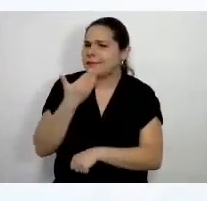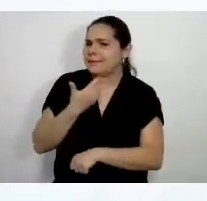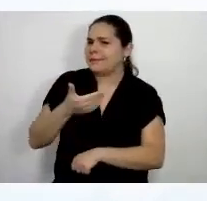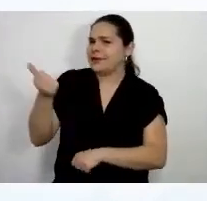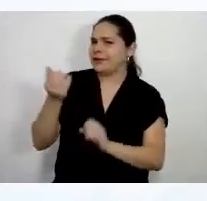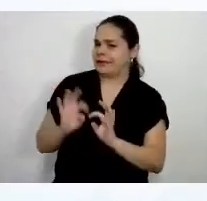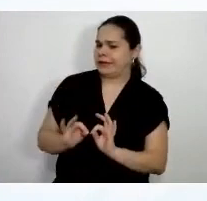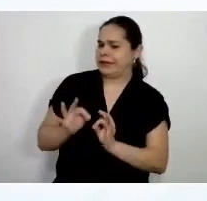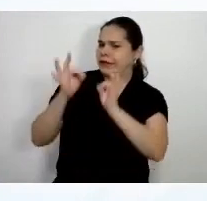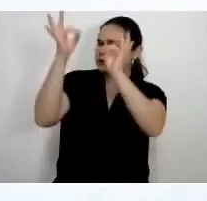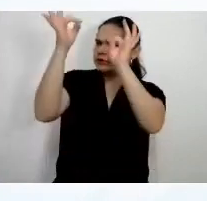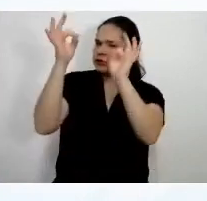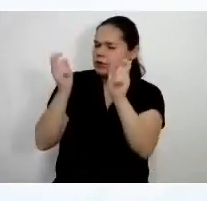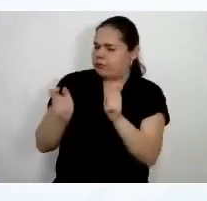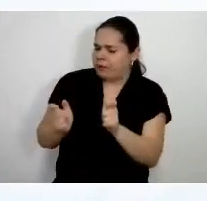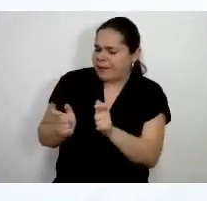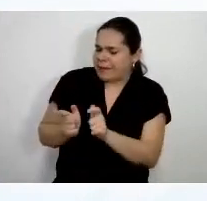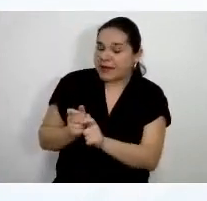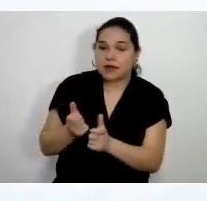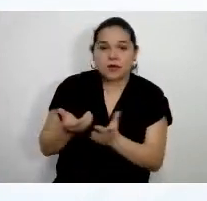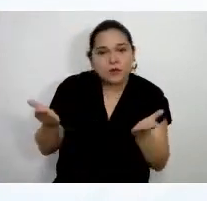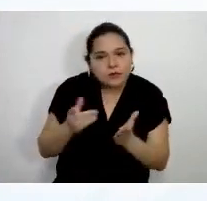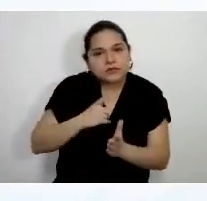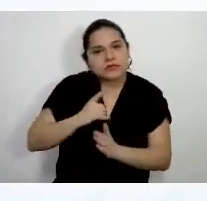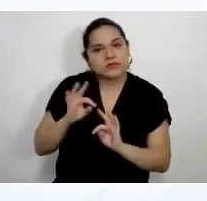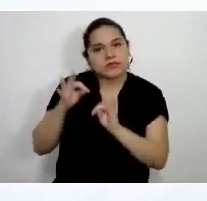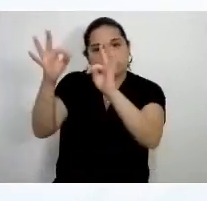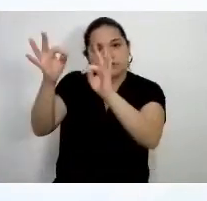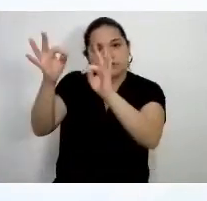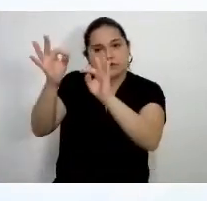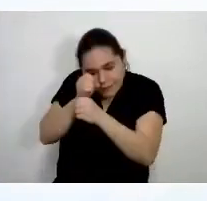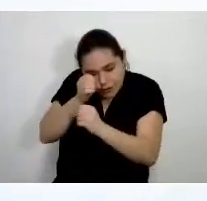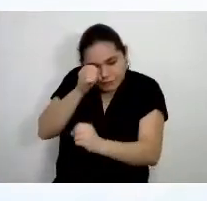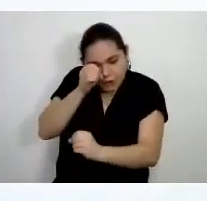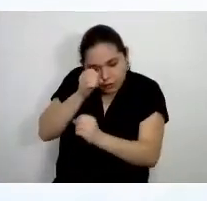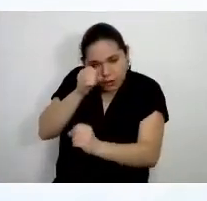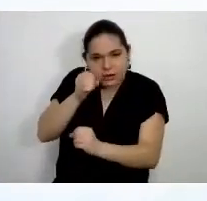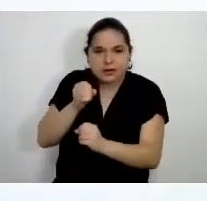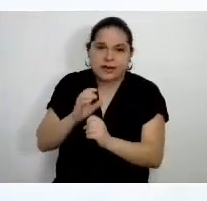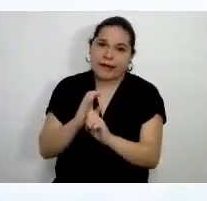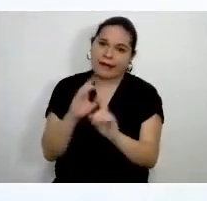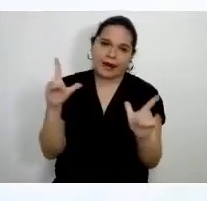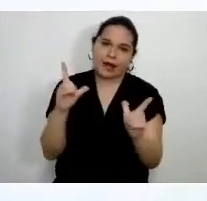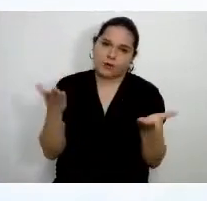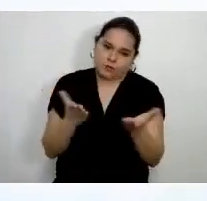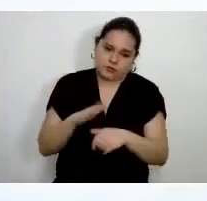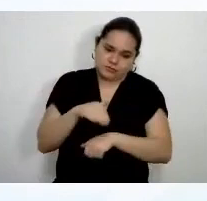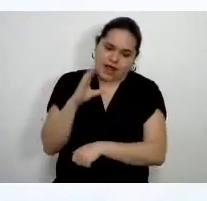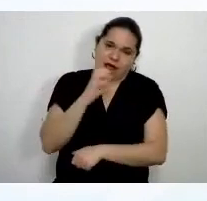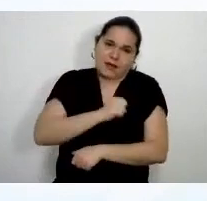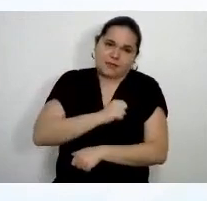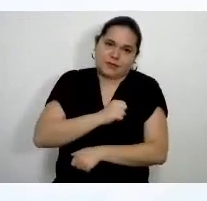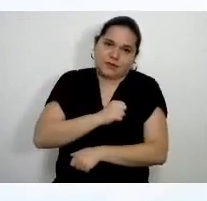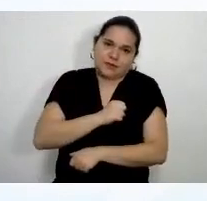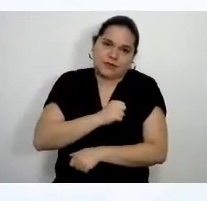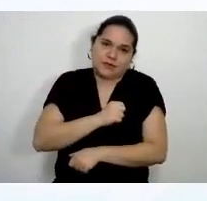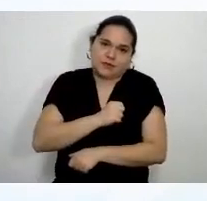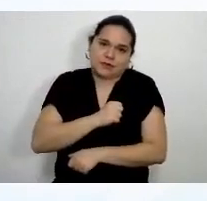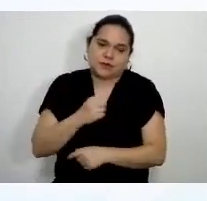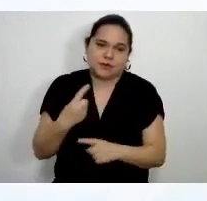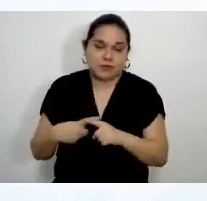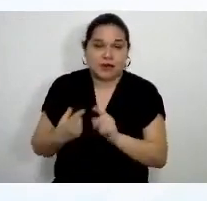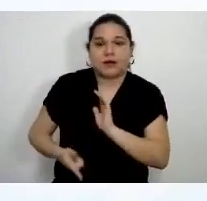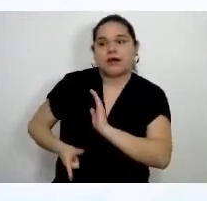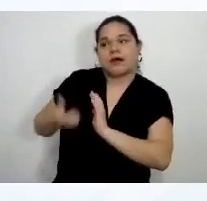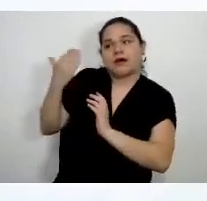mais microscópio, tem muito mais avanço. Então, é óbvio que tem que ser mais rápido, porque senão não haveria necessidade de tudo isso, de